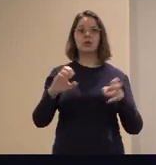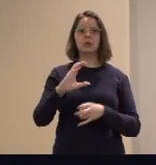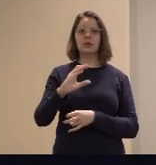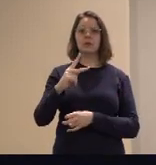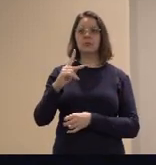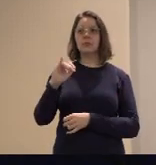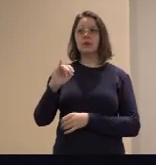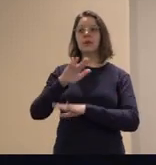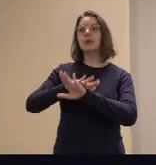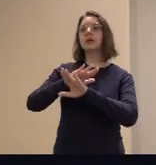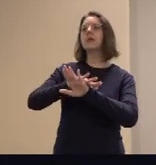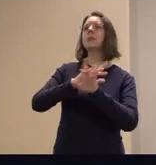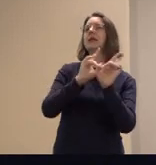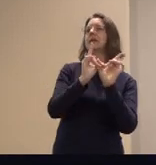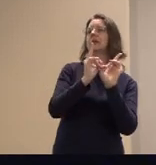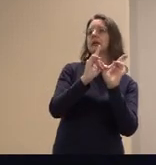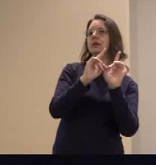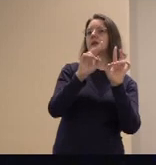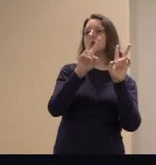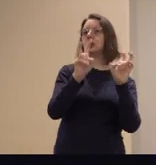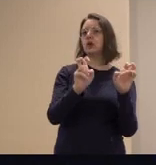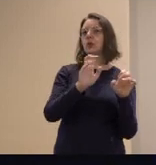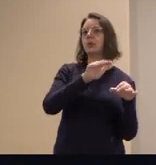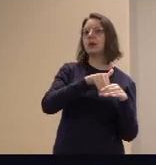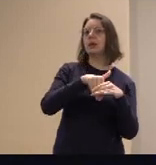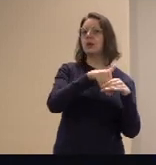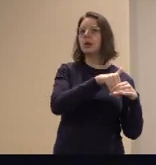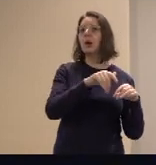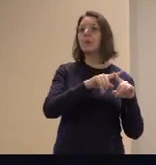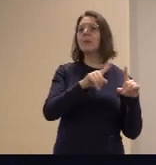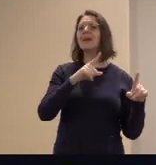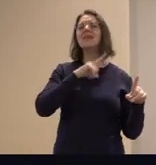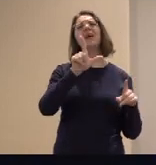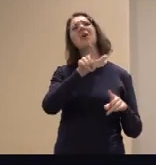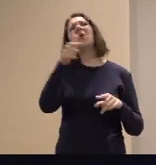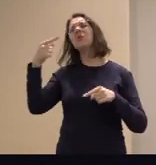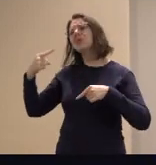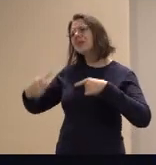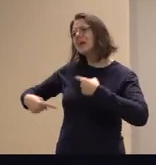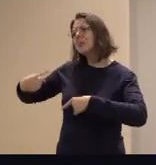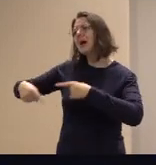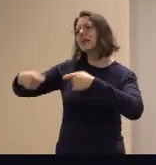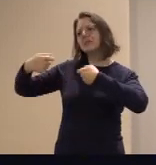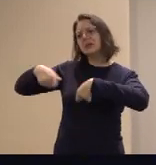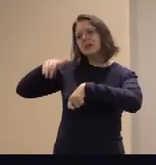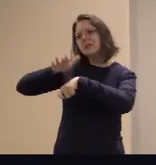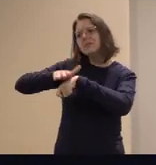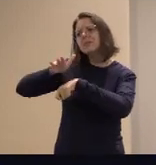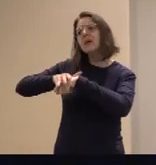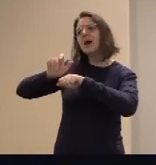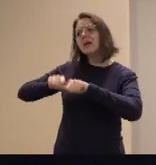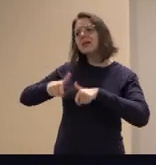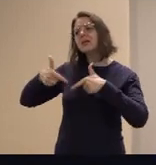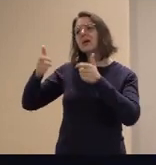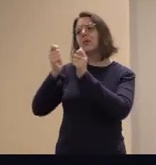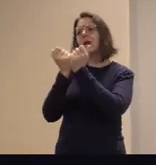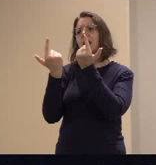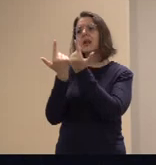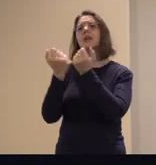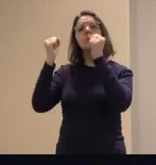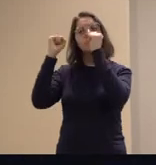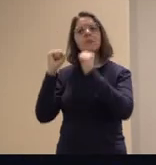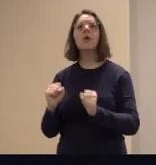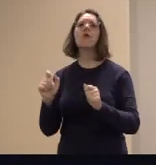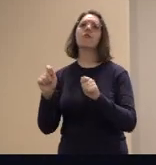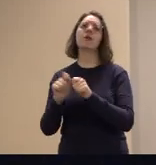ideológico, de cunho eleitoreiro, mas há tantos debates que a gente precisa efetivamente fazer e essa casa pode fazer. Então,